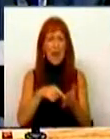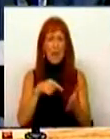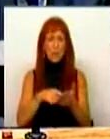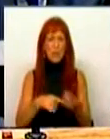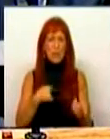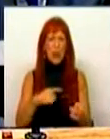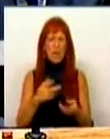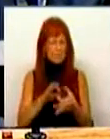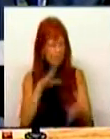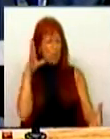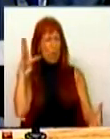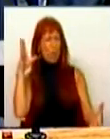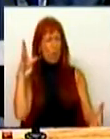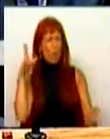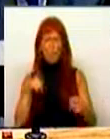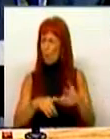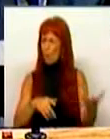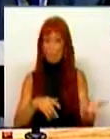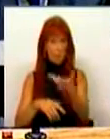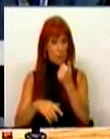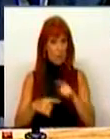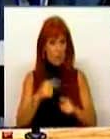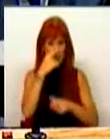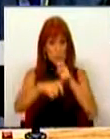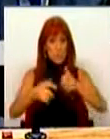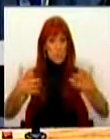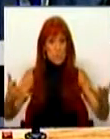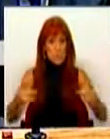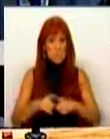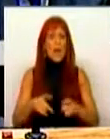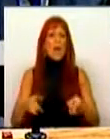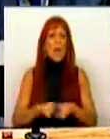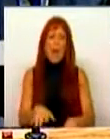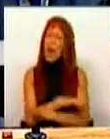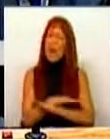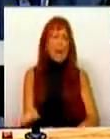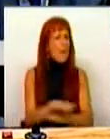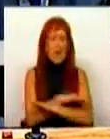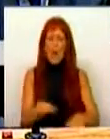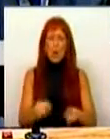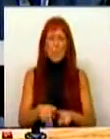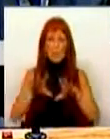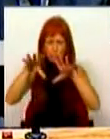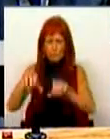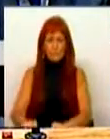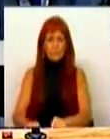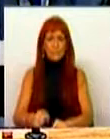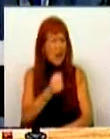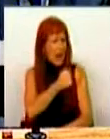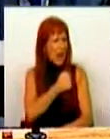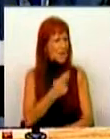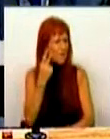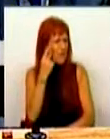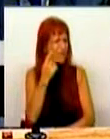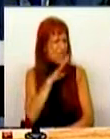tão desproporcionada para os contribuintes, foi acabar com a penhora da casa de morada